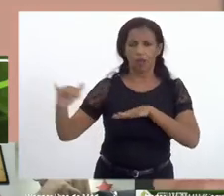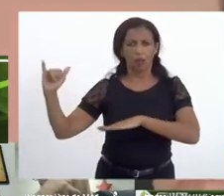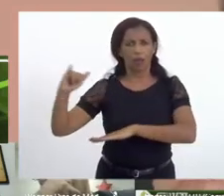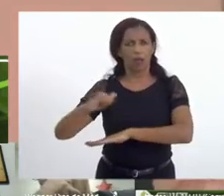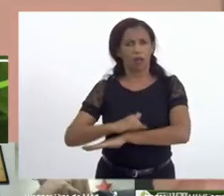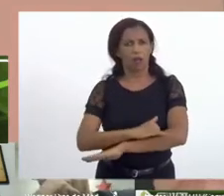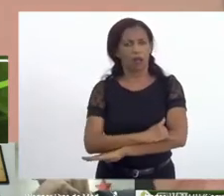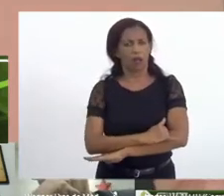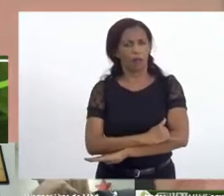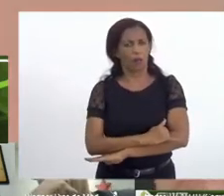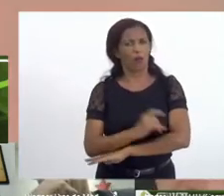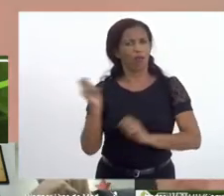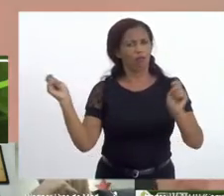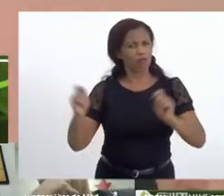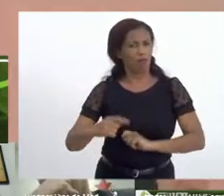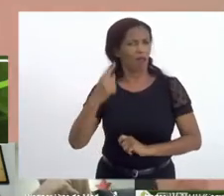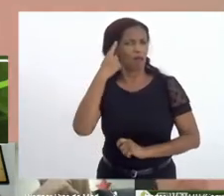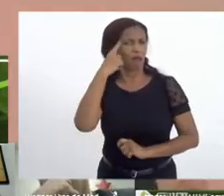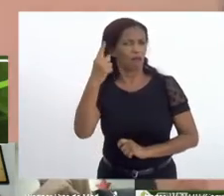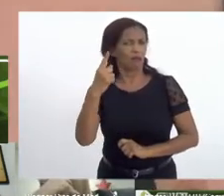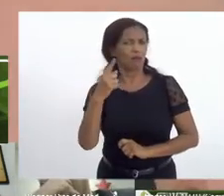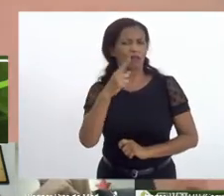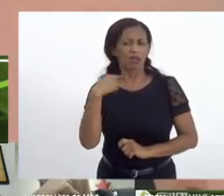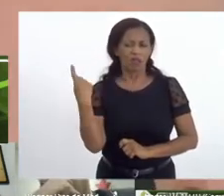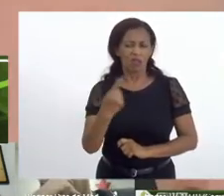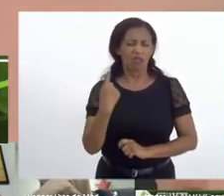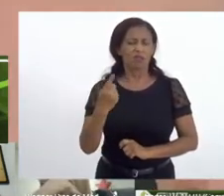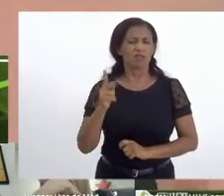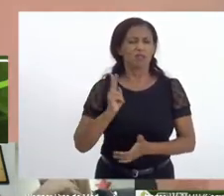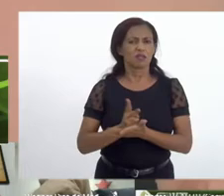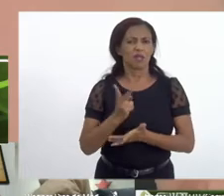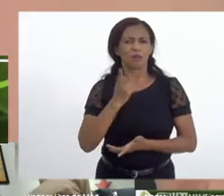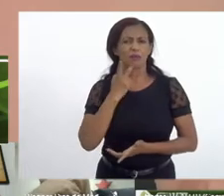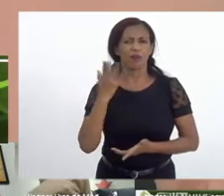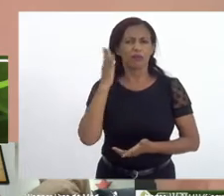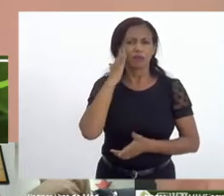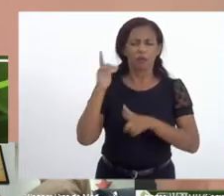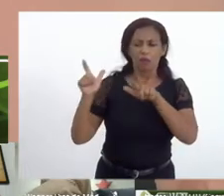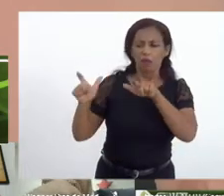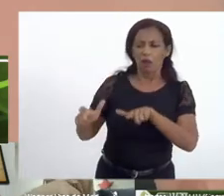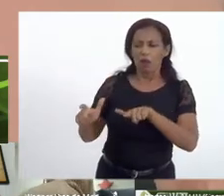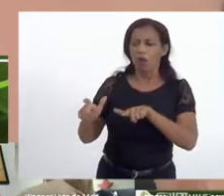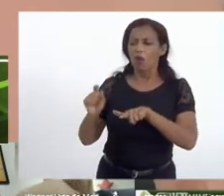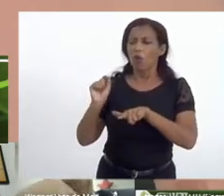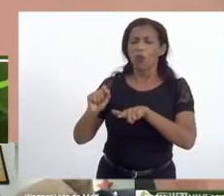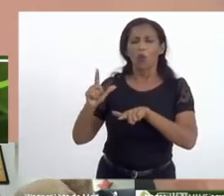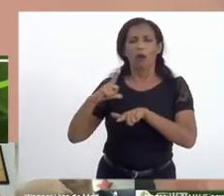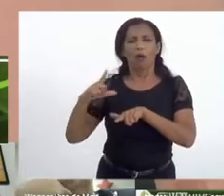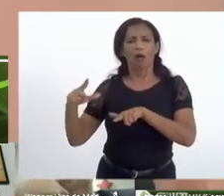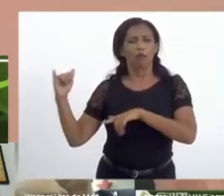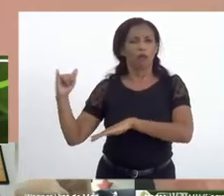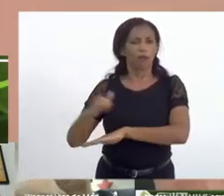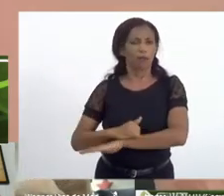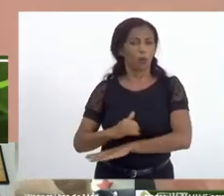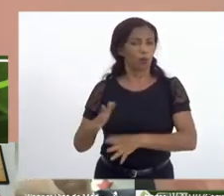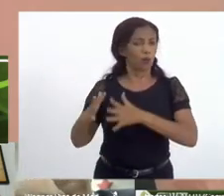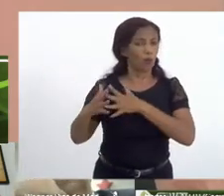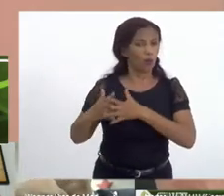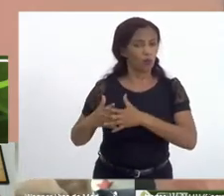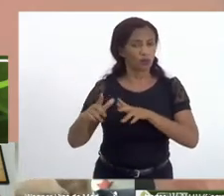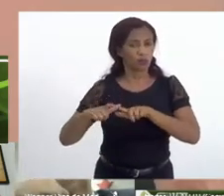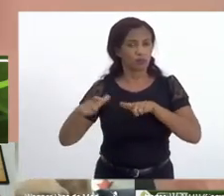sempre falo, é com relação a saber qual a vocação do aeroporto. Existe uma confusão muito grande.